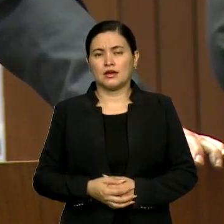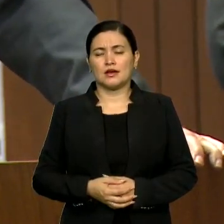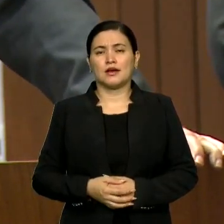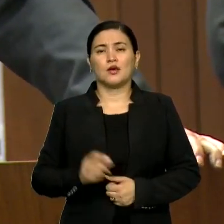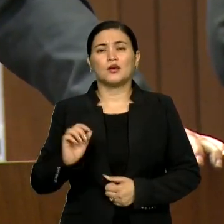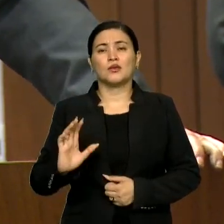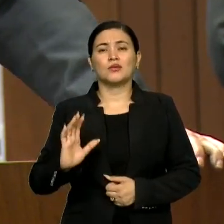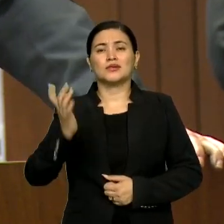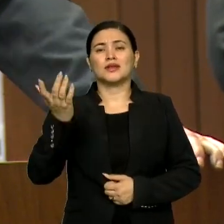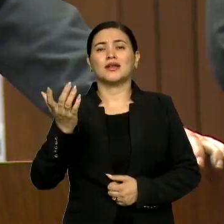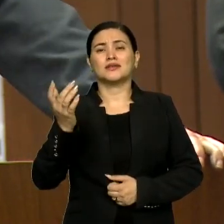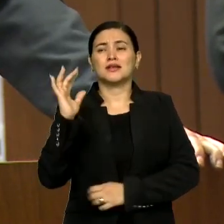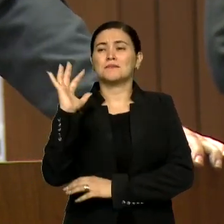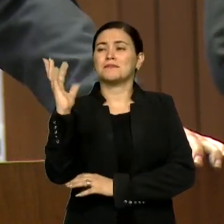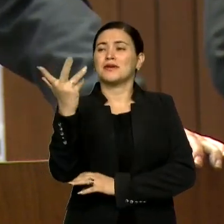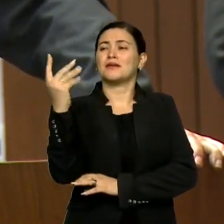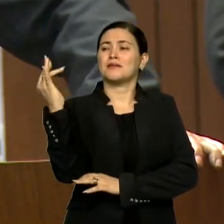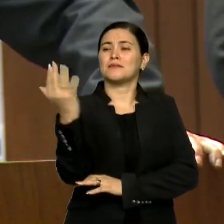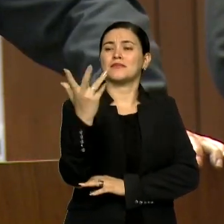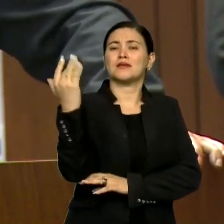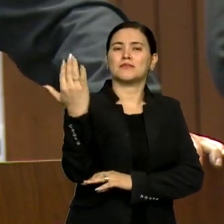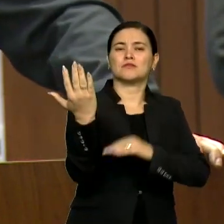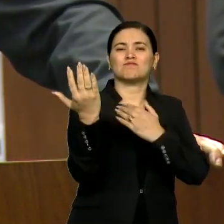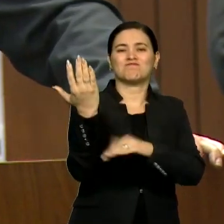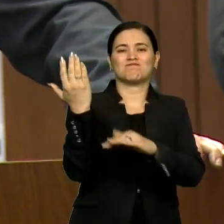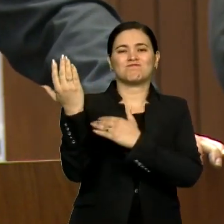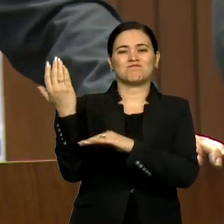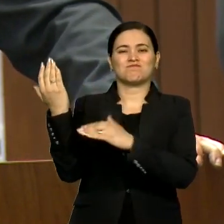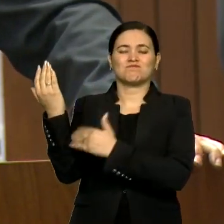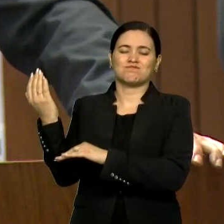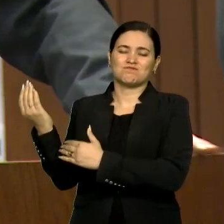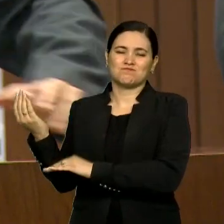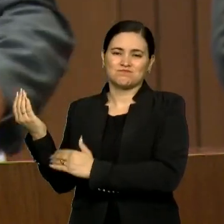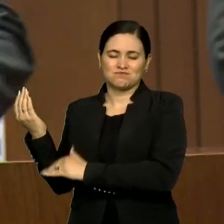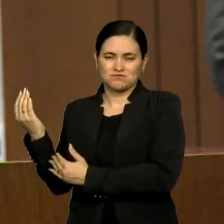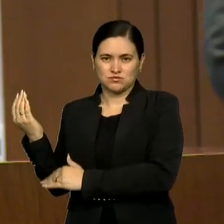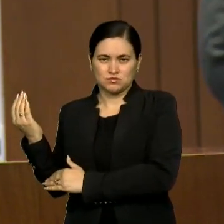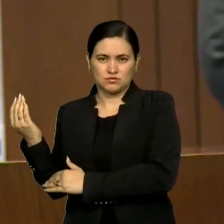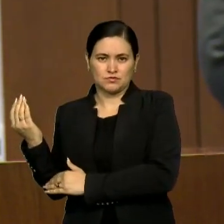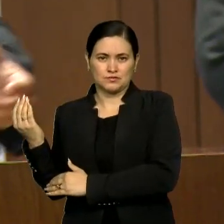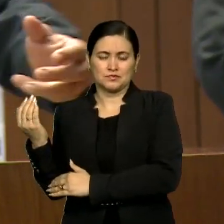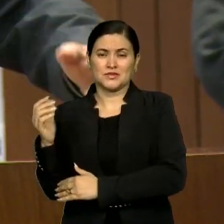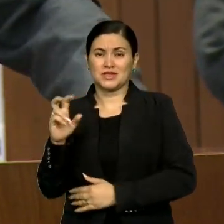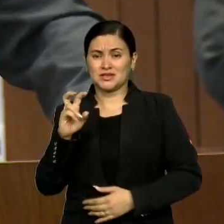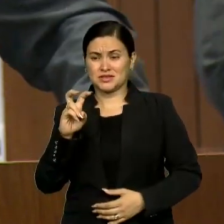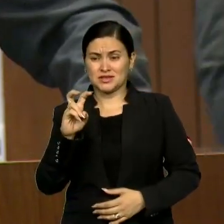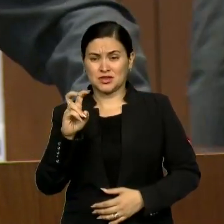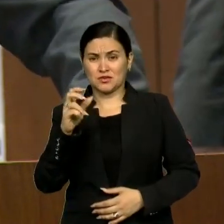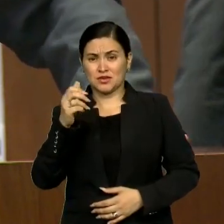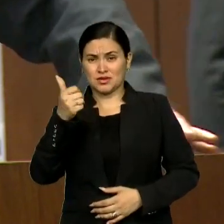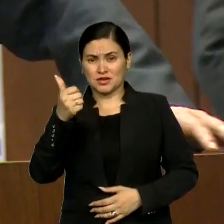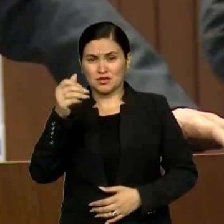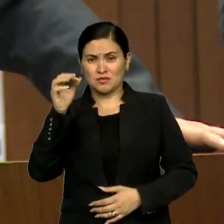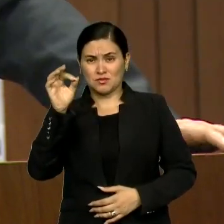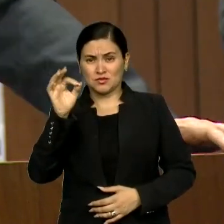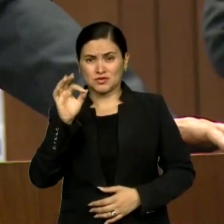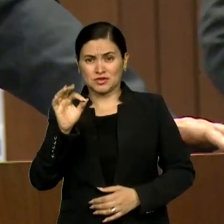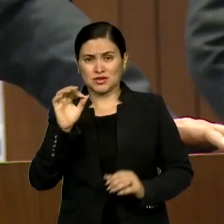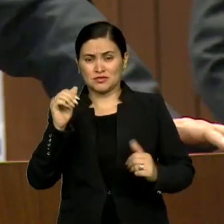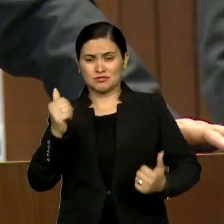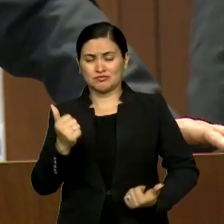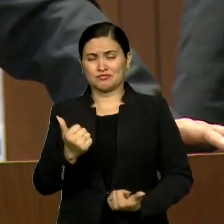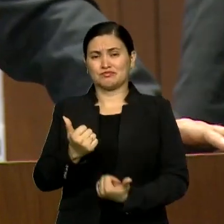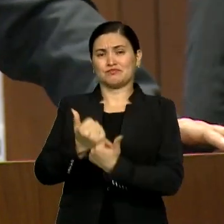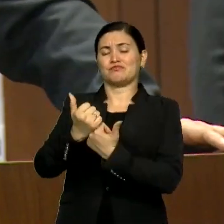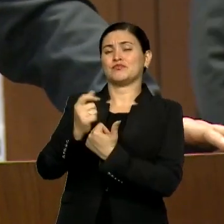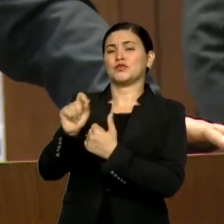nativas, já em torno de 51%, para a floresta plantada para o